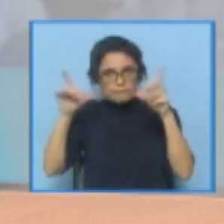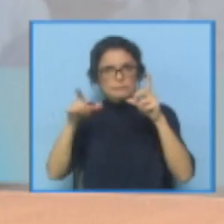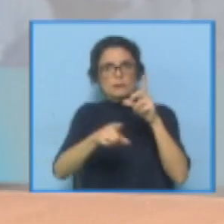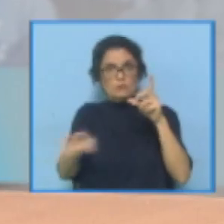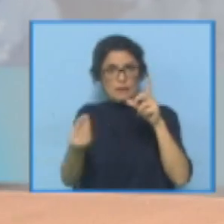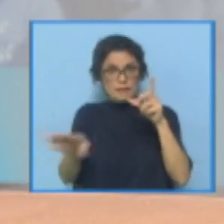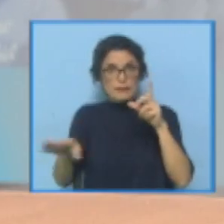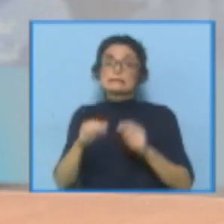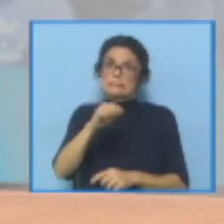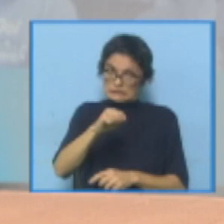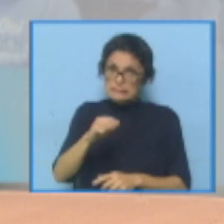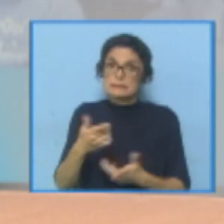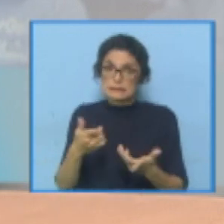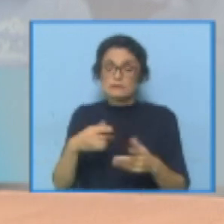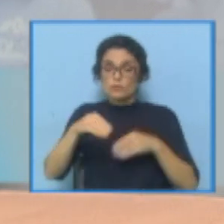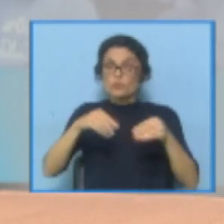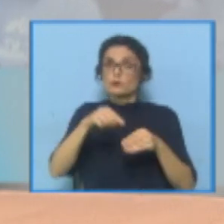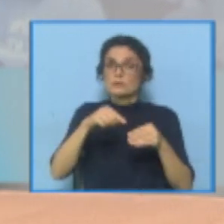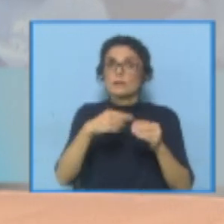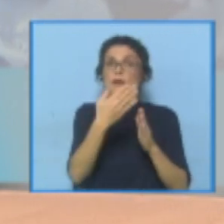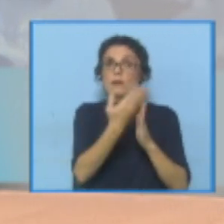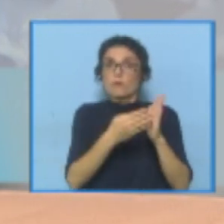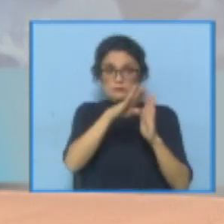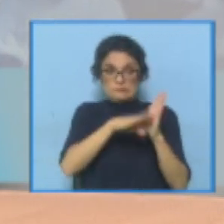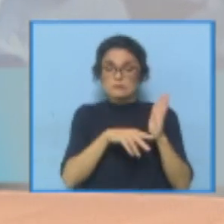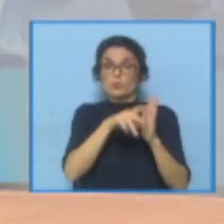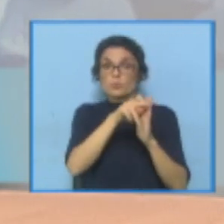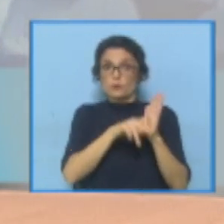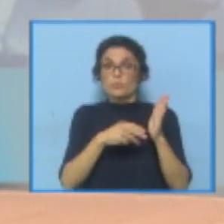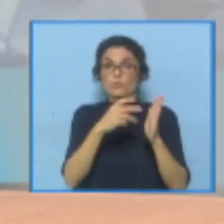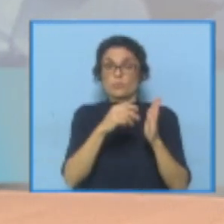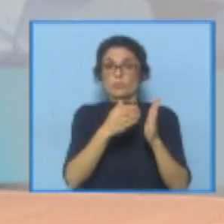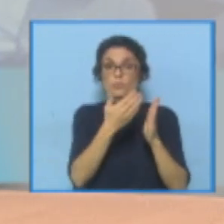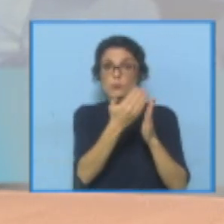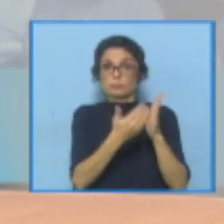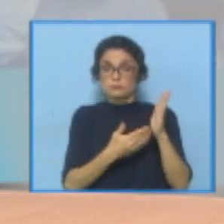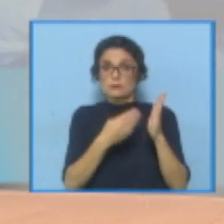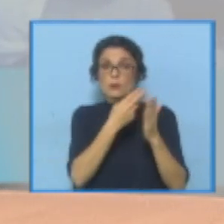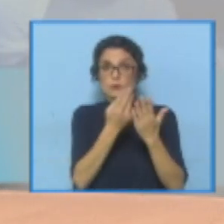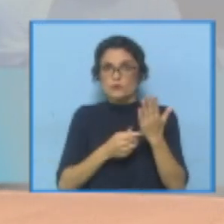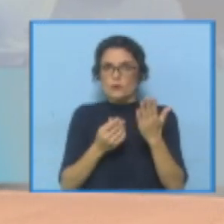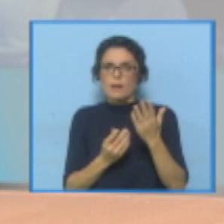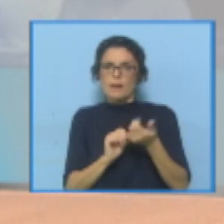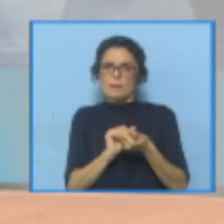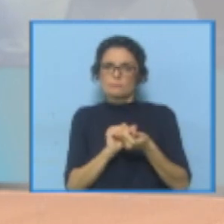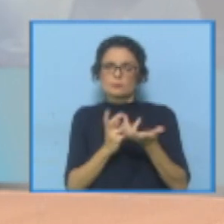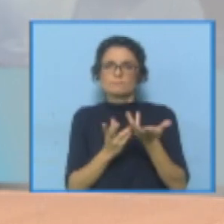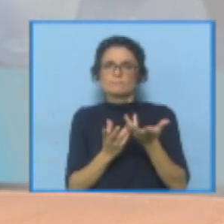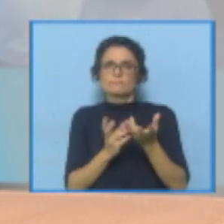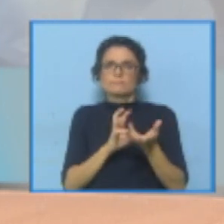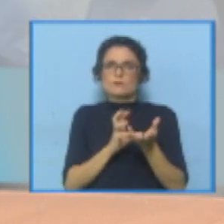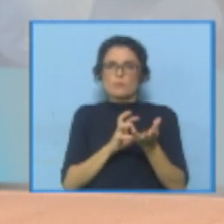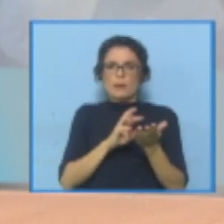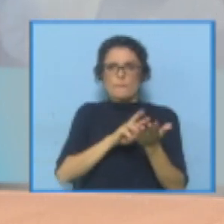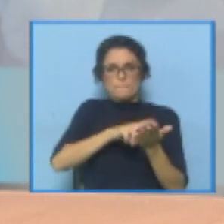foi, vamos lá pegar na Convenção, vamos lá pegar nos artigos que a Convenção elenca e vamos transformá-los em jogo. Vamos aprender a brincar, porque